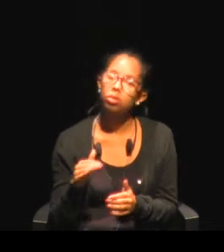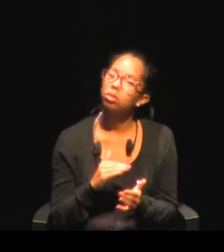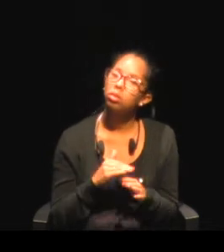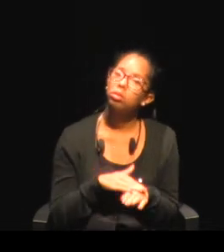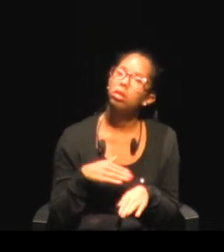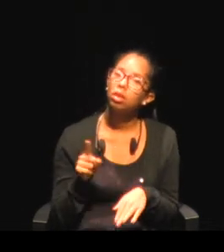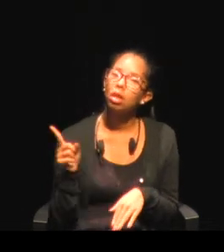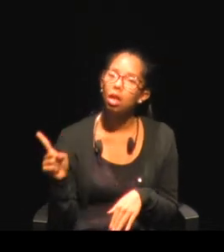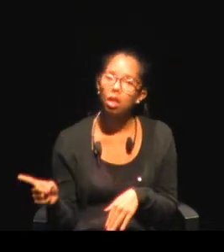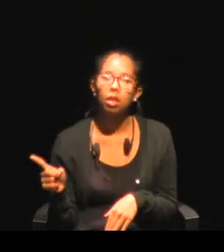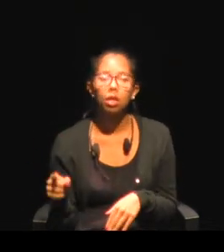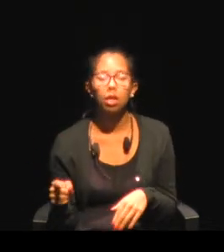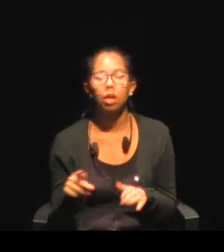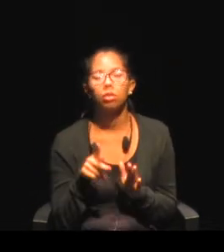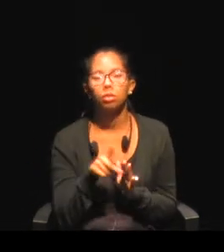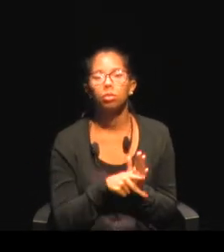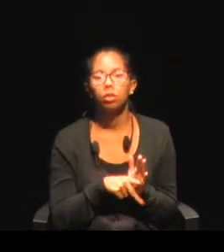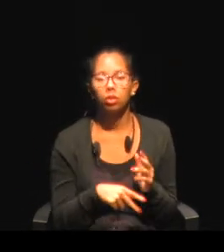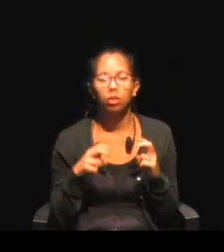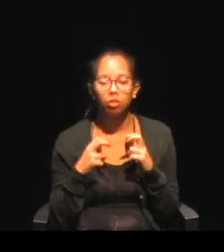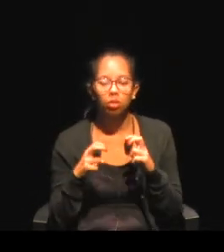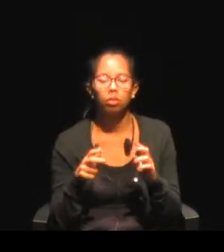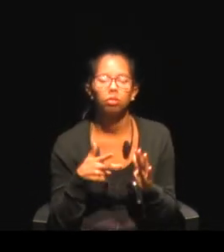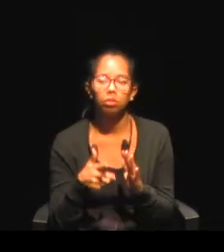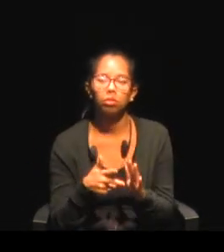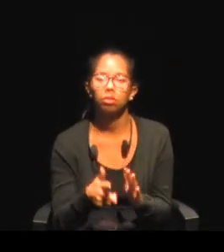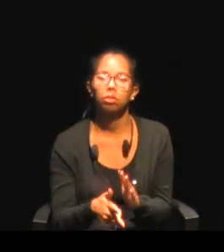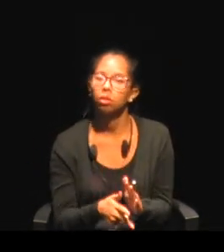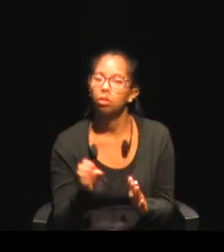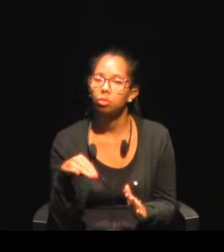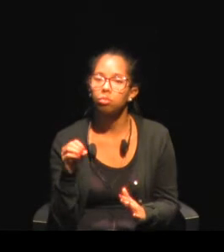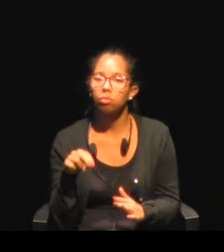é um monotrilho, um projeto do monotrilho pré-metrô, que vai